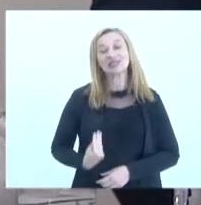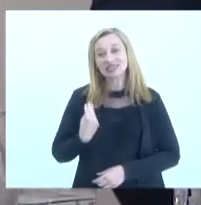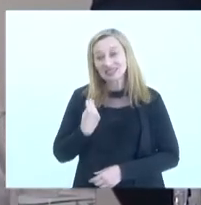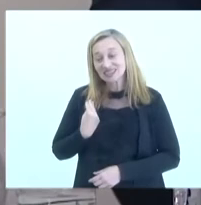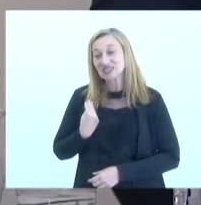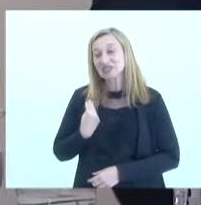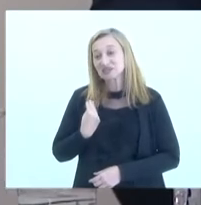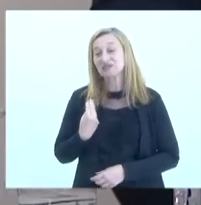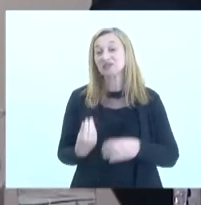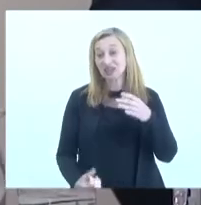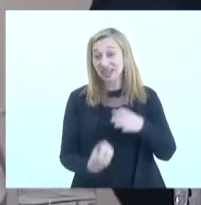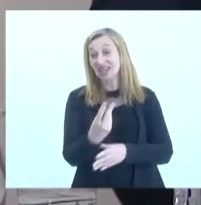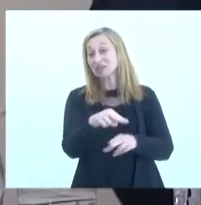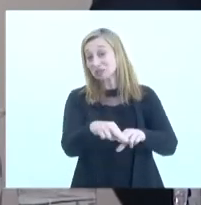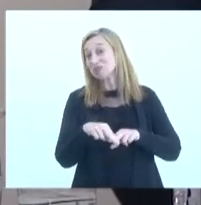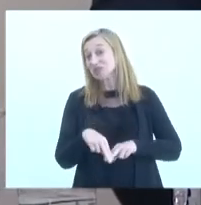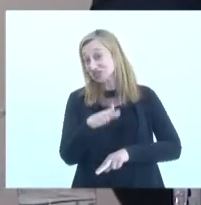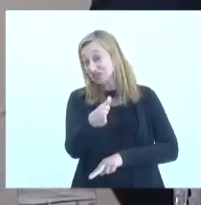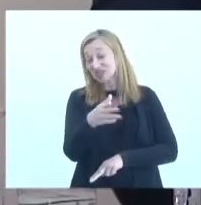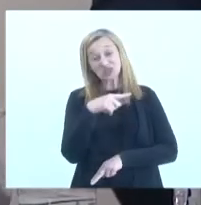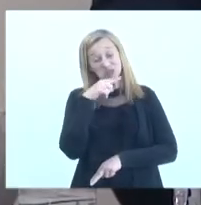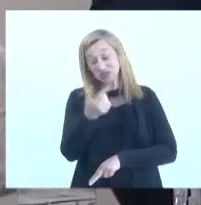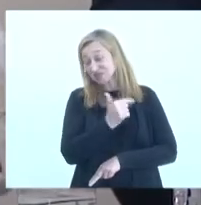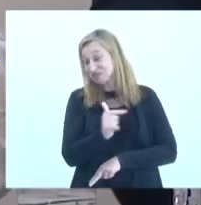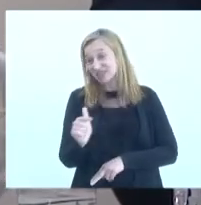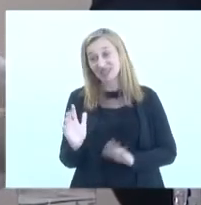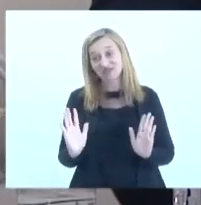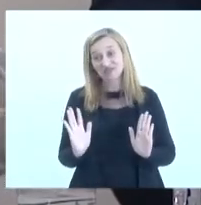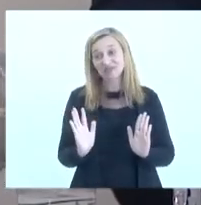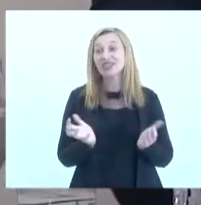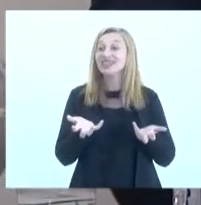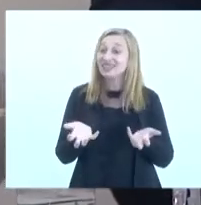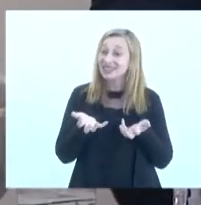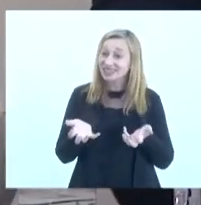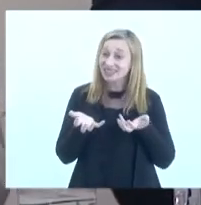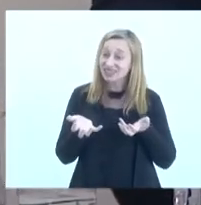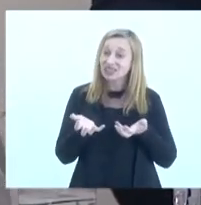foi criado para isso, eu não tenho dúvida disso. Queria